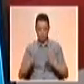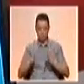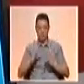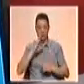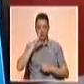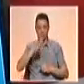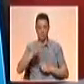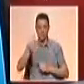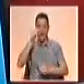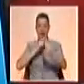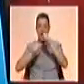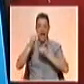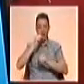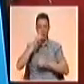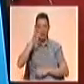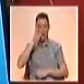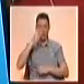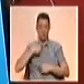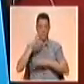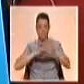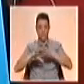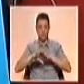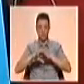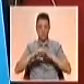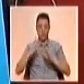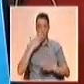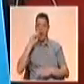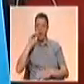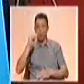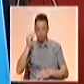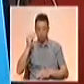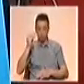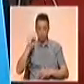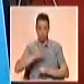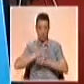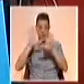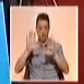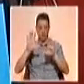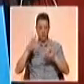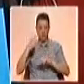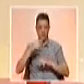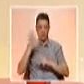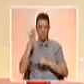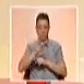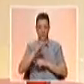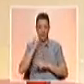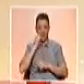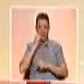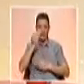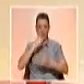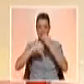em termos de consumo de água? Ou não? Claro, eu fiz, por exemplo, com os alunos e, claramente, por exemplo, quem estava a